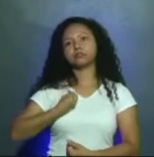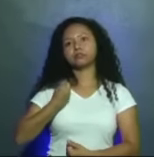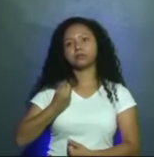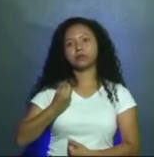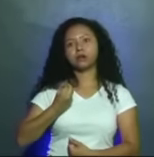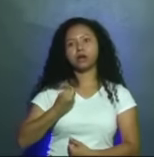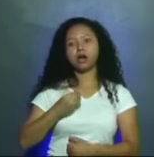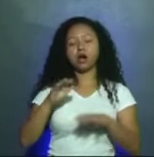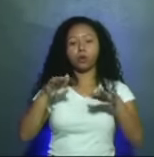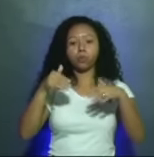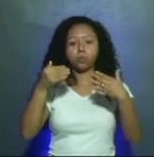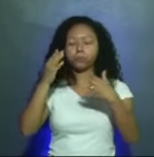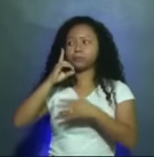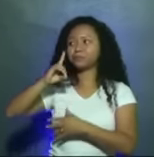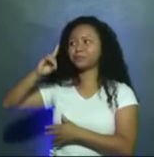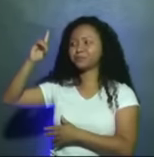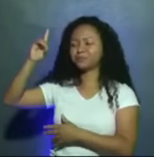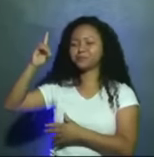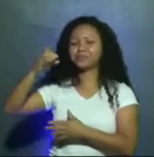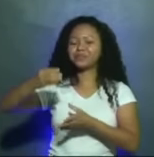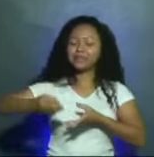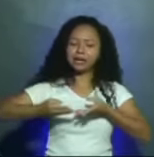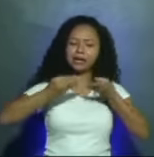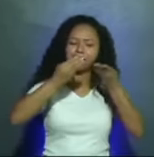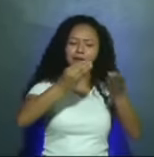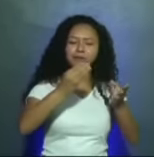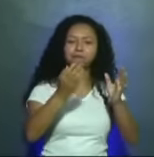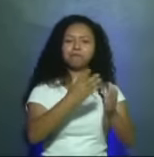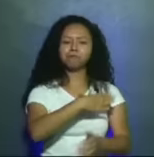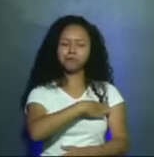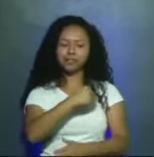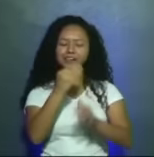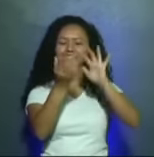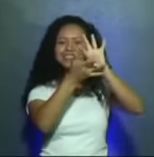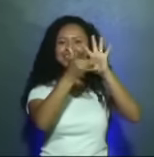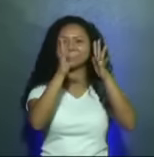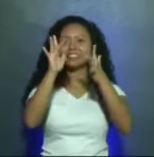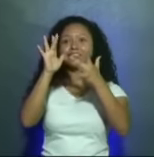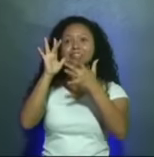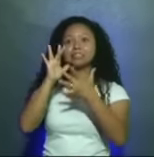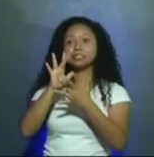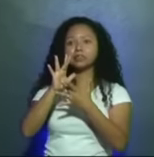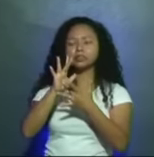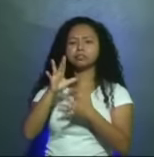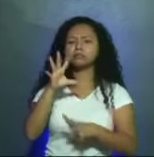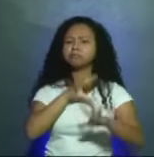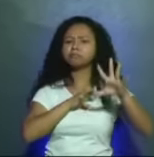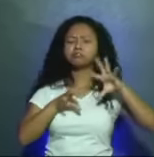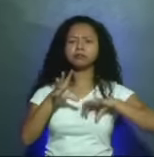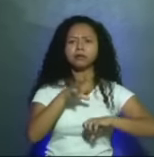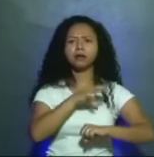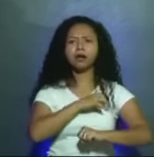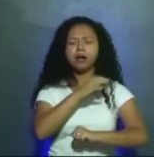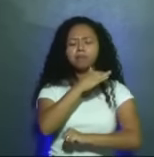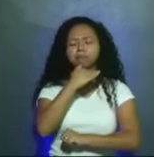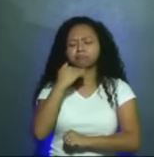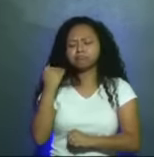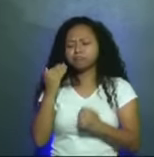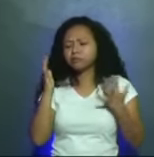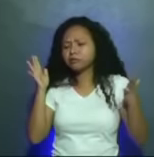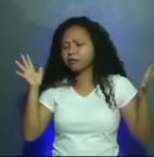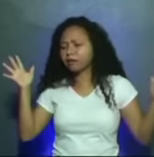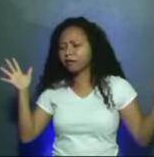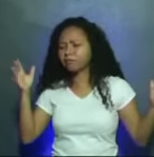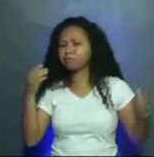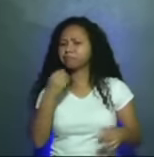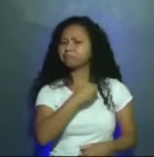Foi quando Deus mandou seu filho Jesus, e ele, por amor, morreu por nossos